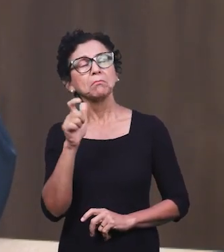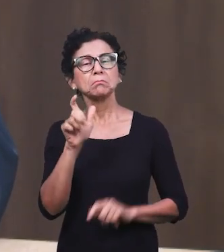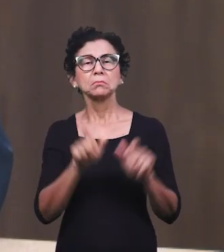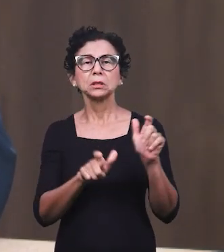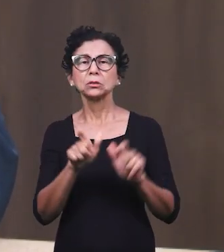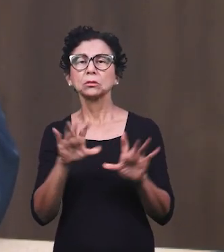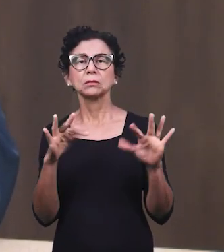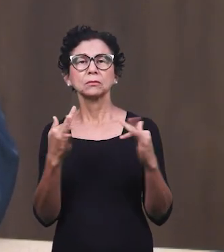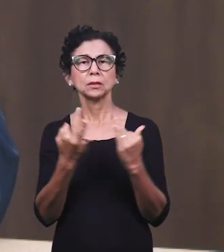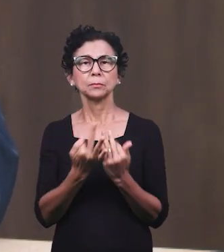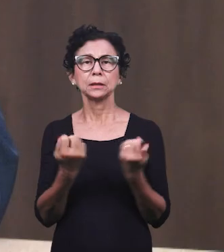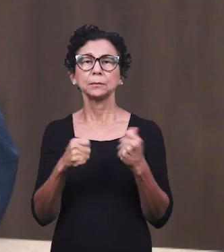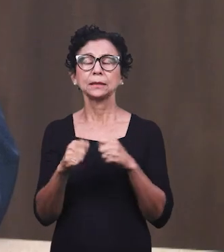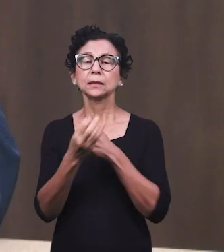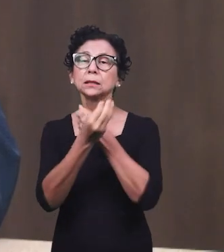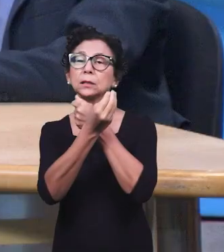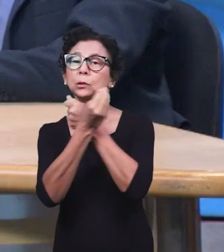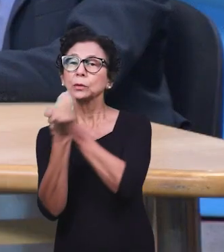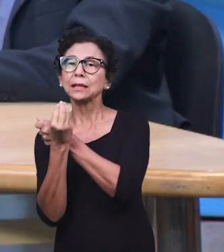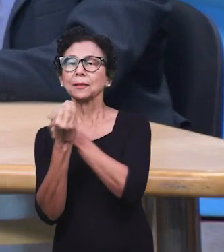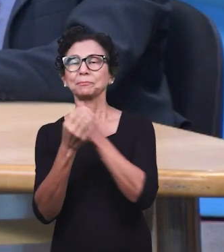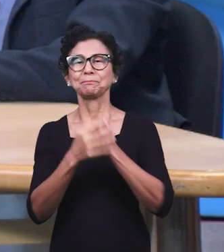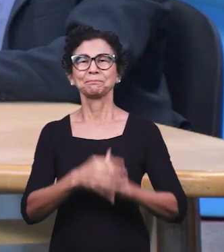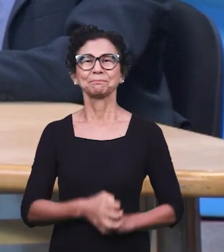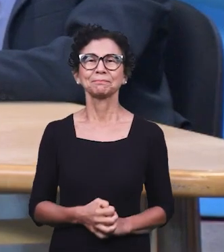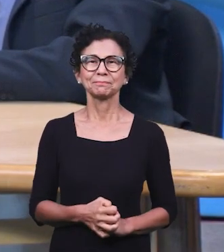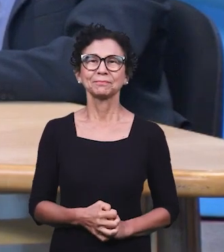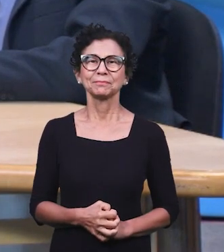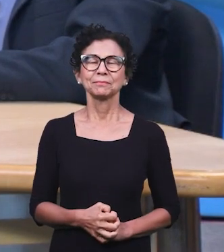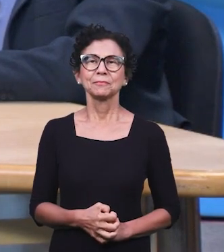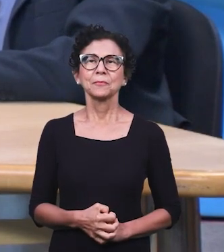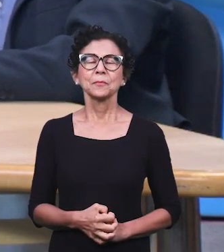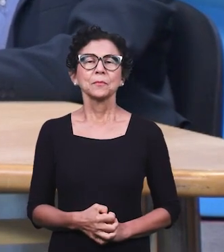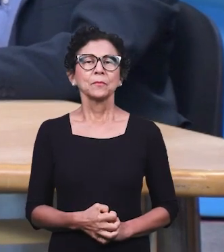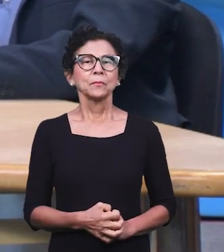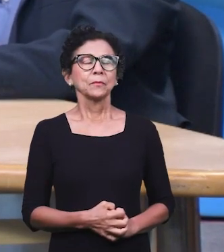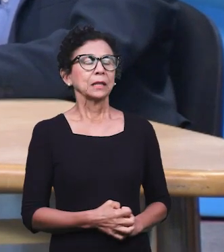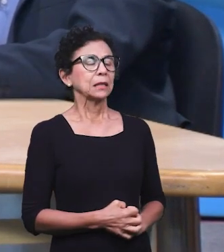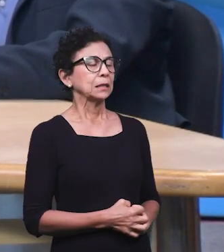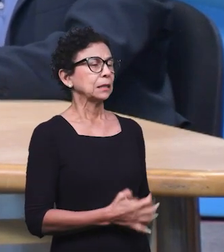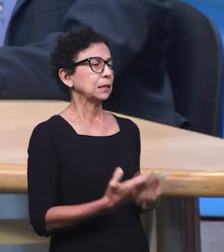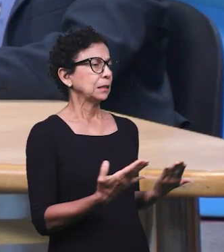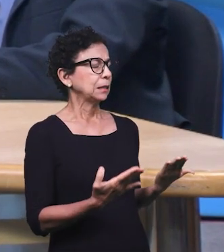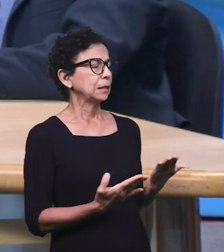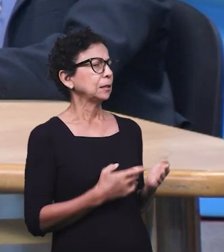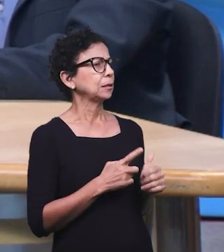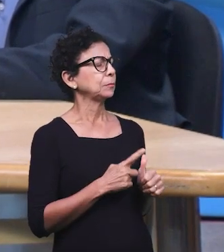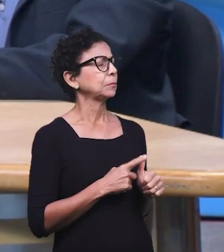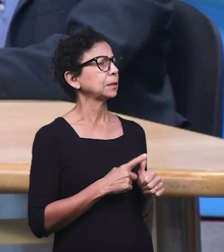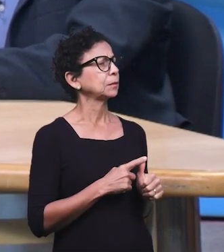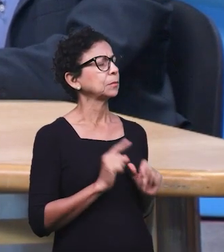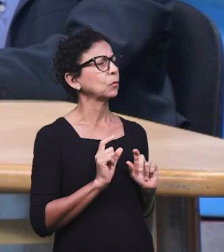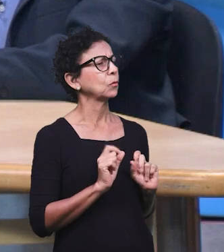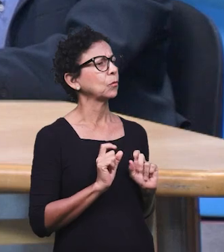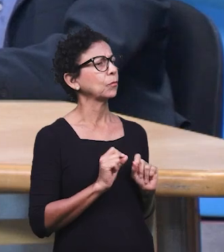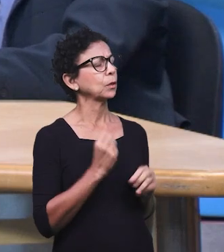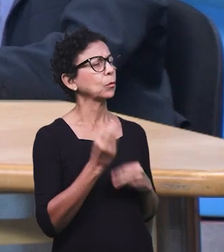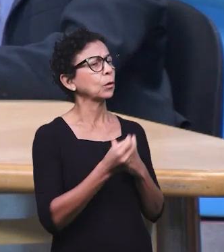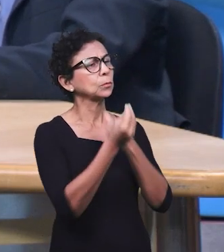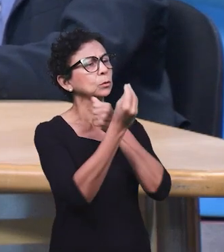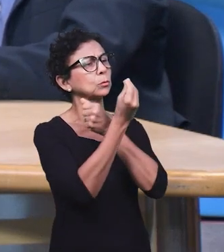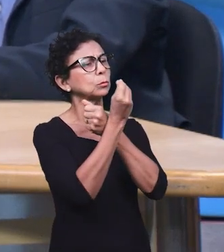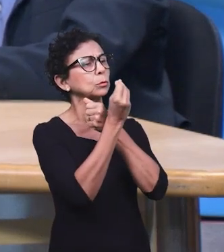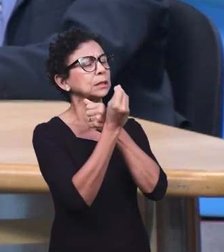que precisa de cuidados. Com certeza. E nós gostaríamos que exatamente o senhor pudesse estar falando primeiramente sobre isso, o que são